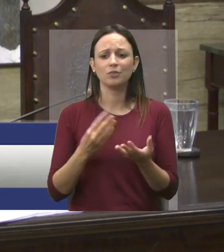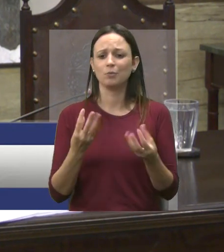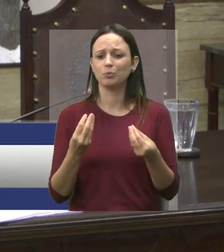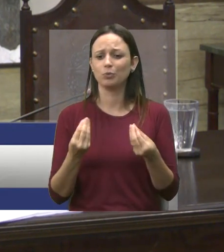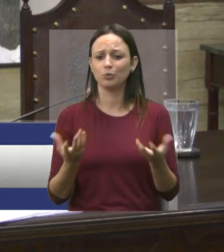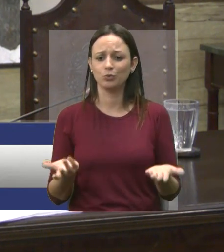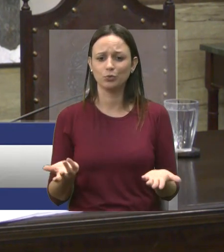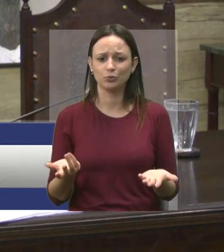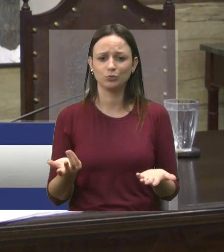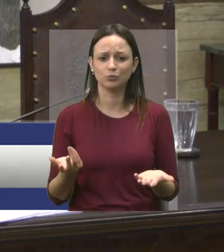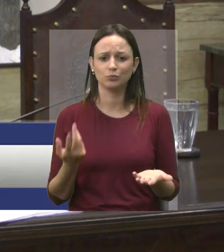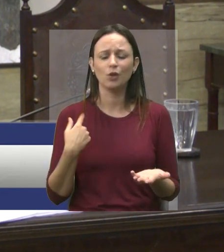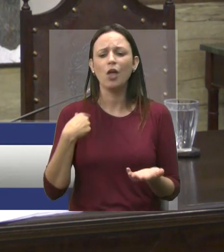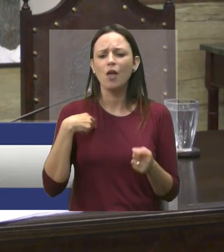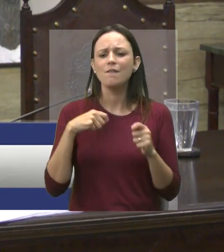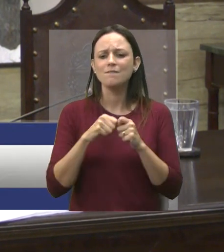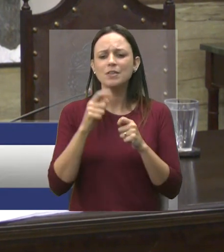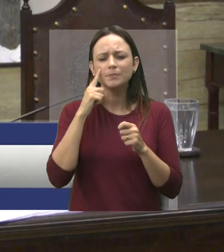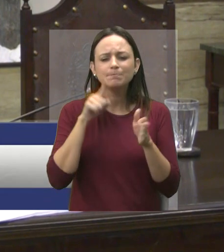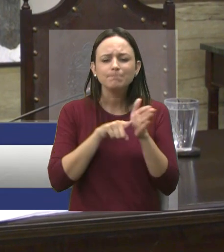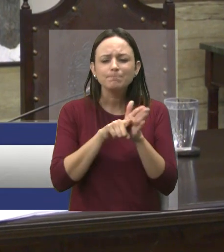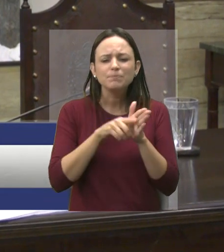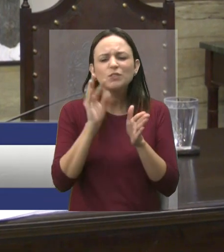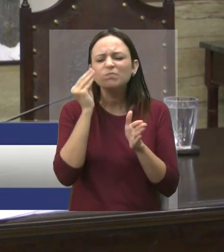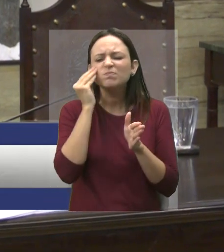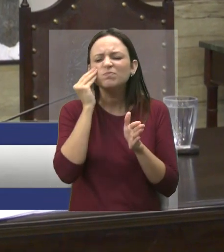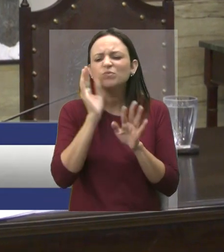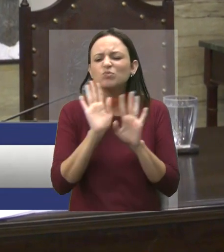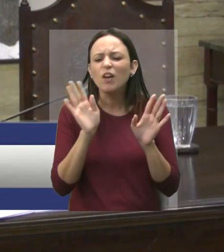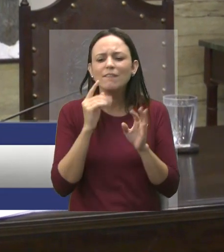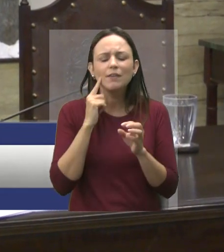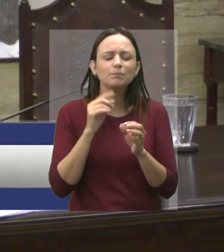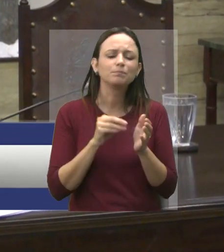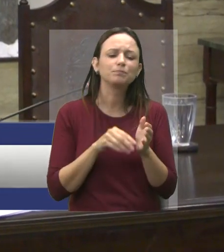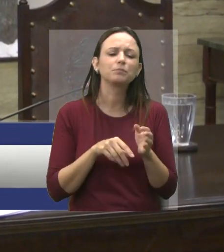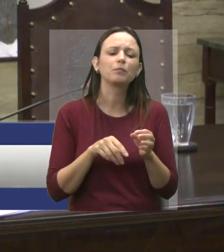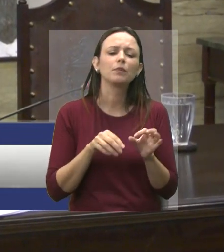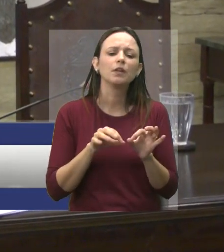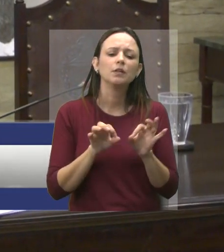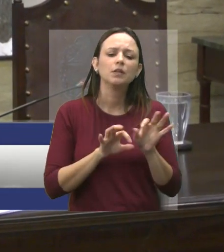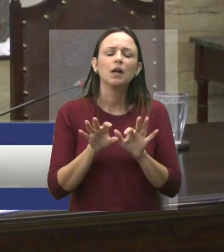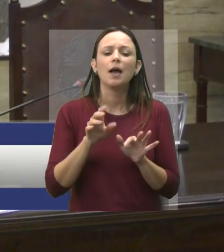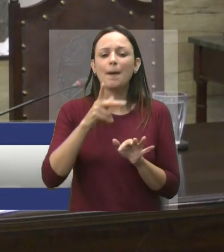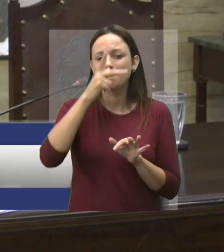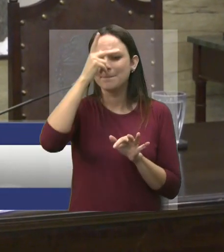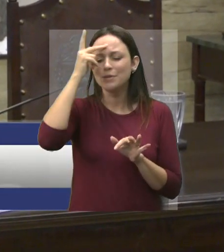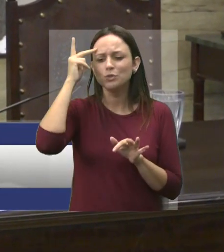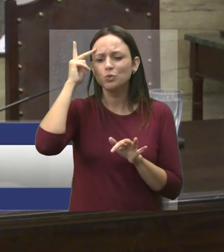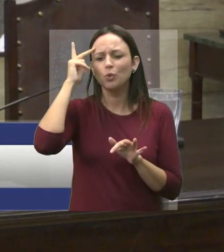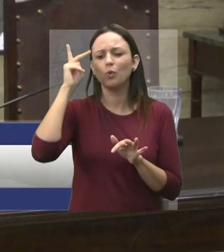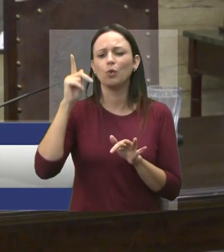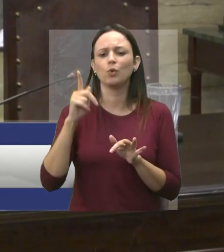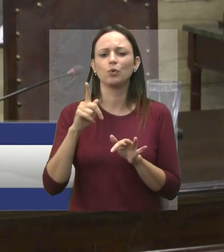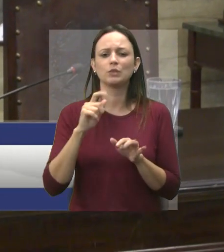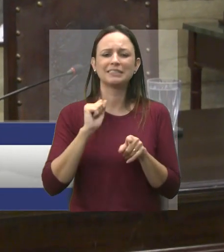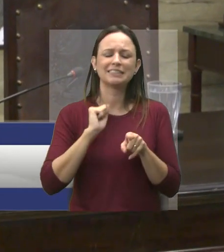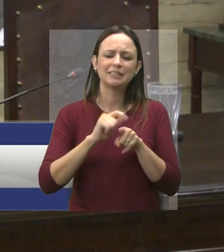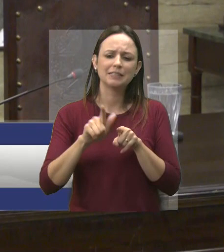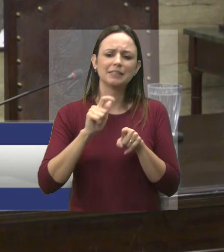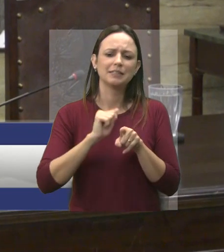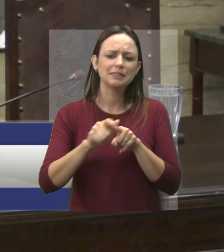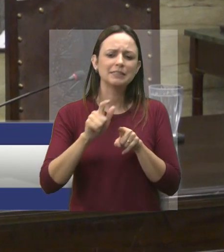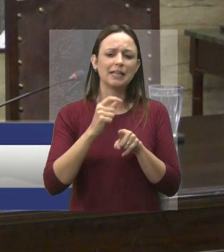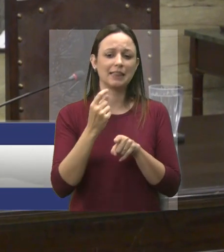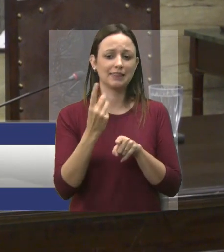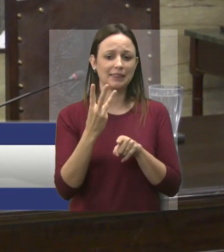uma simulação numa situação dessa, a pessoa ela vai ter que contribuir por 13